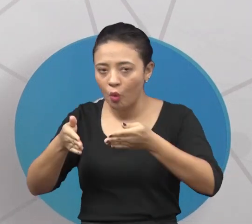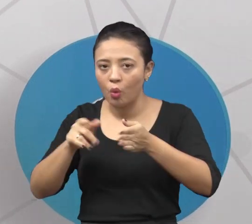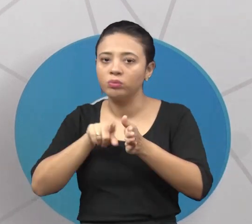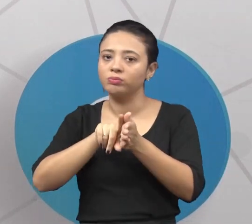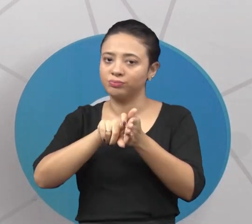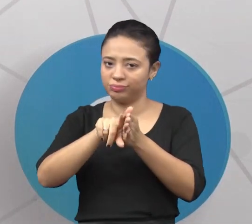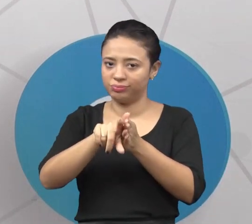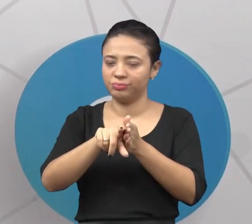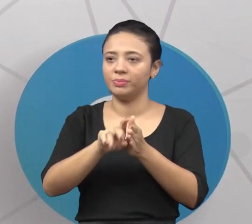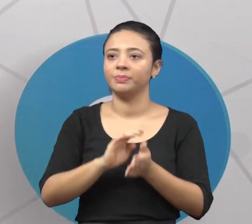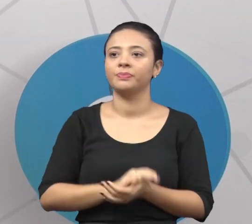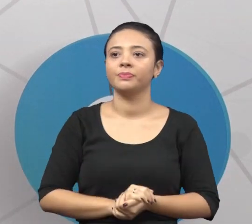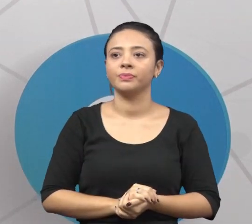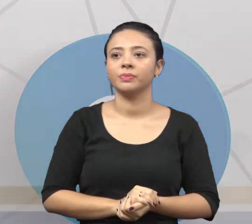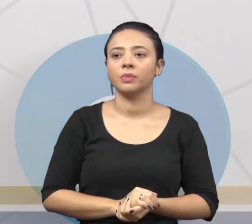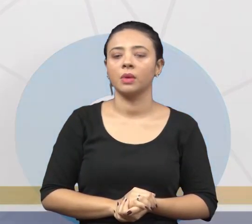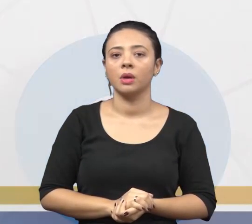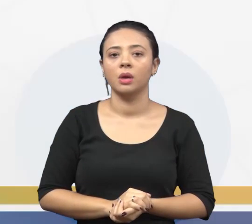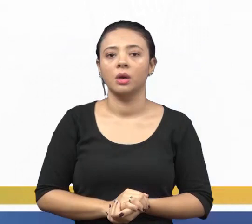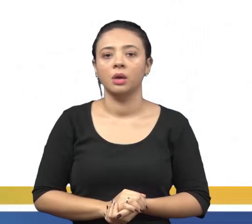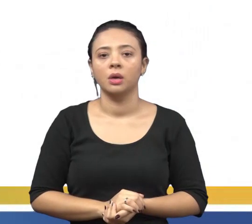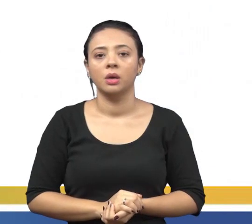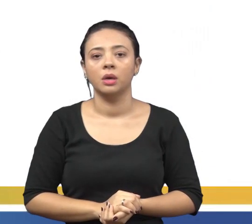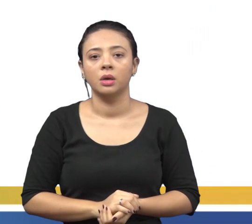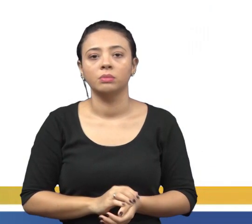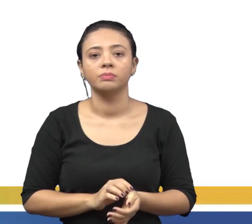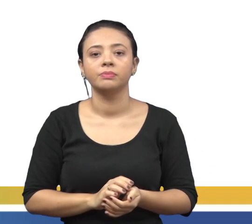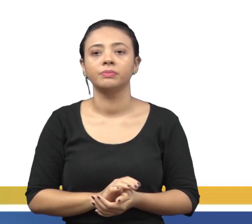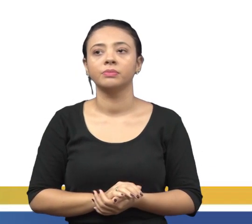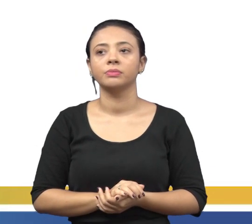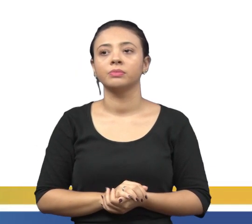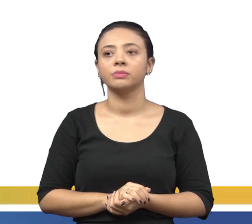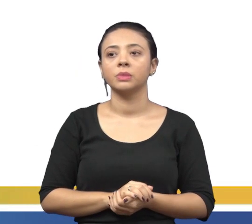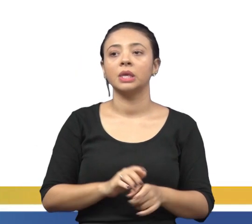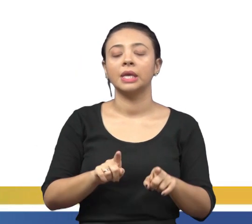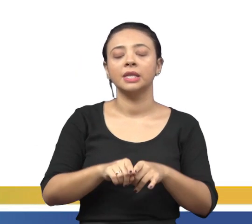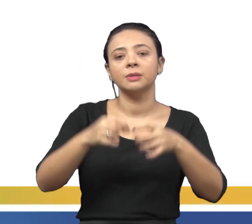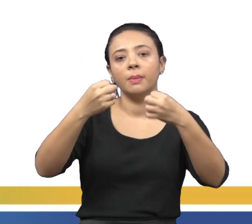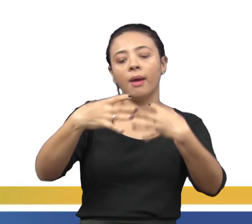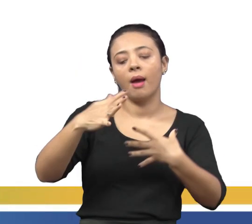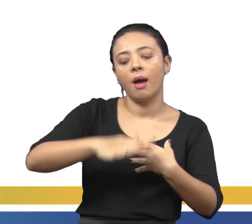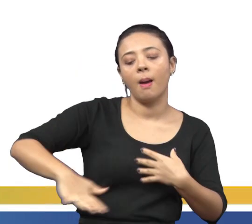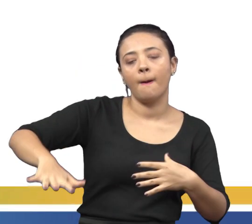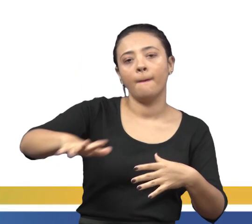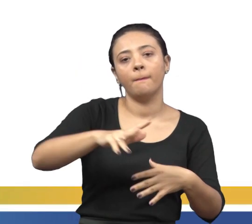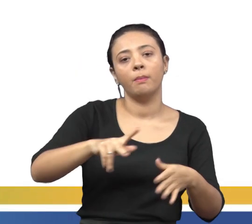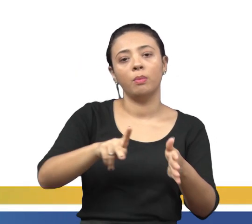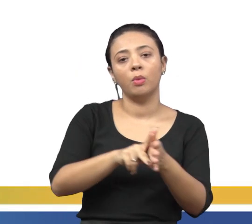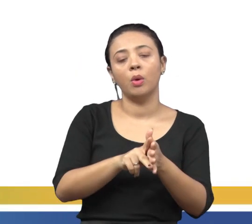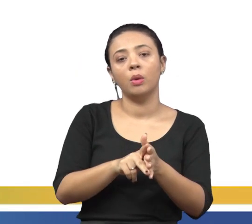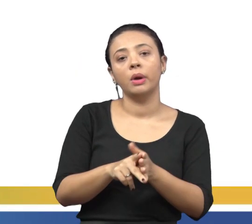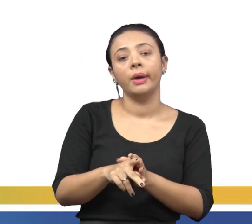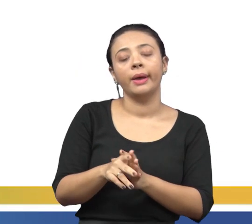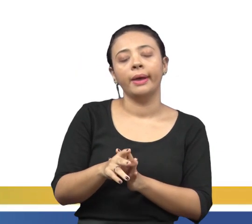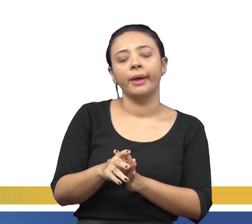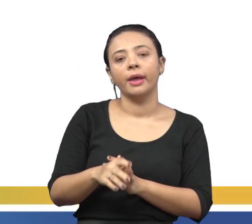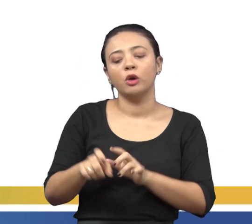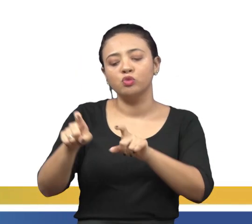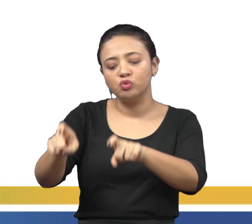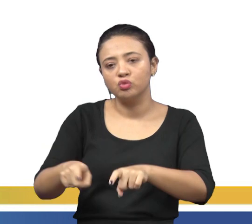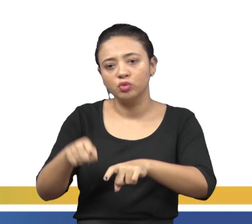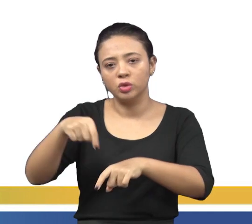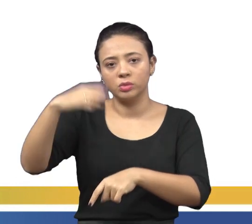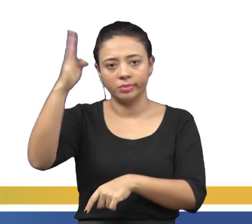gente continua aqui dando agora características do espaço rural brasileiro, tá? Nós temos setores tecnicamente